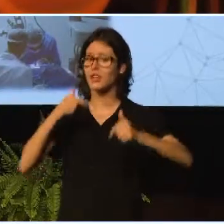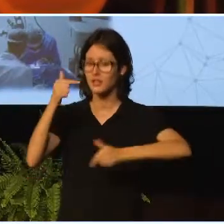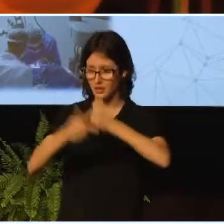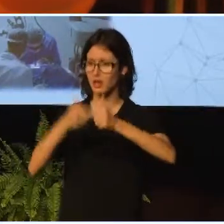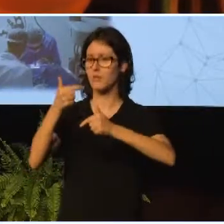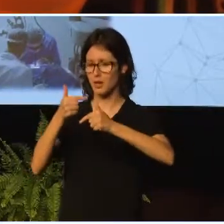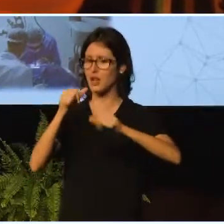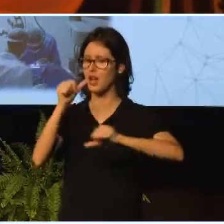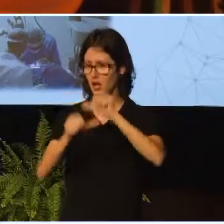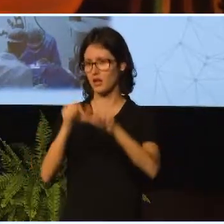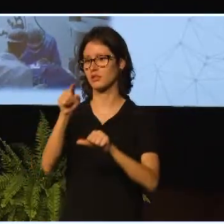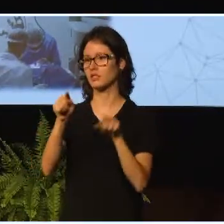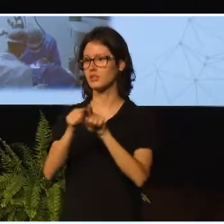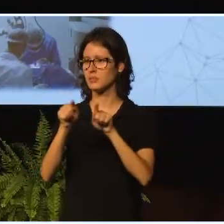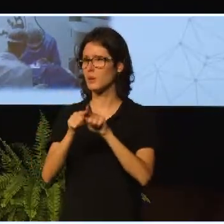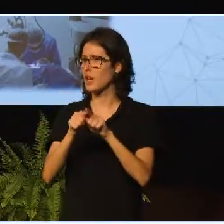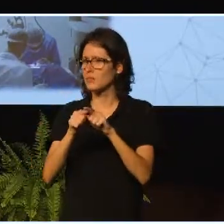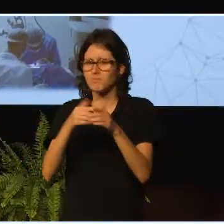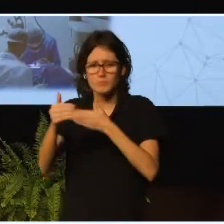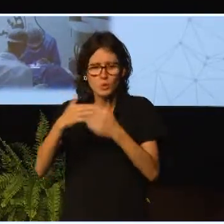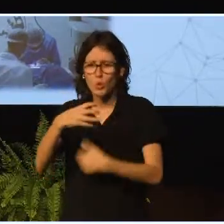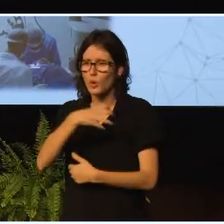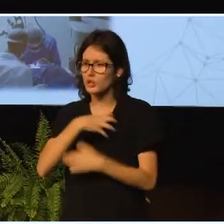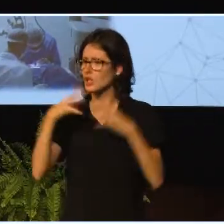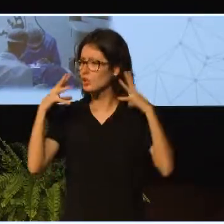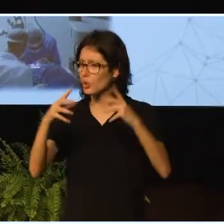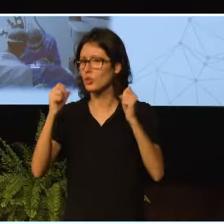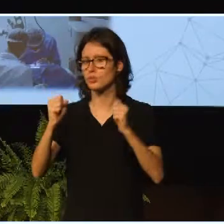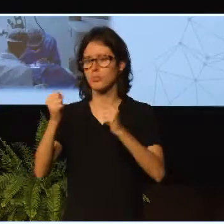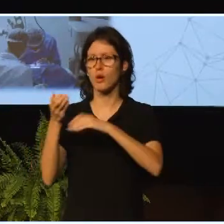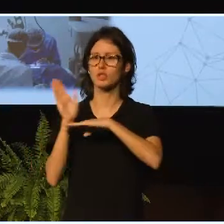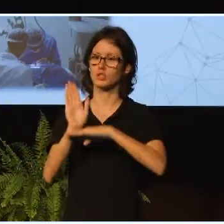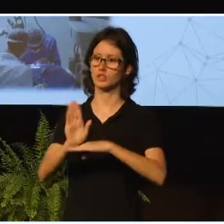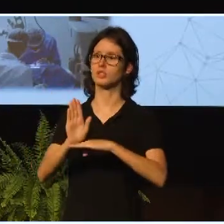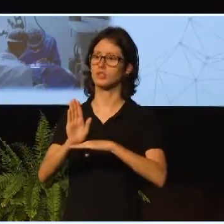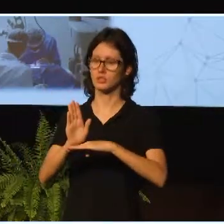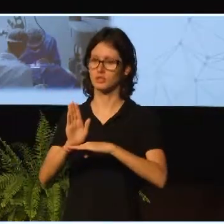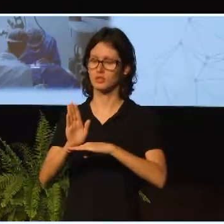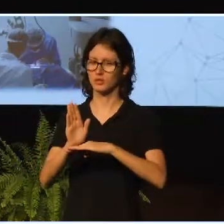isso. De alguma forma, todos podem contribuir.